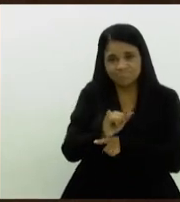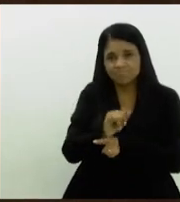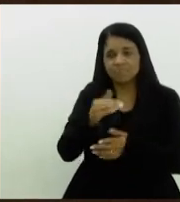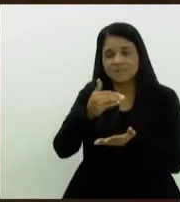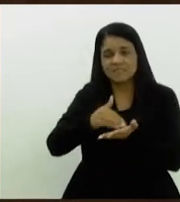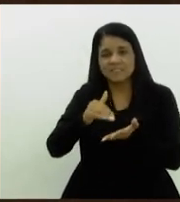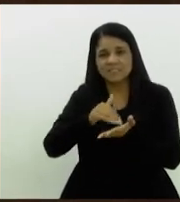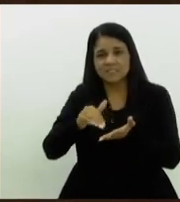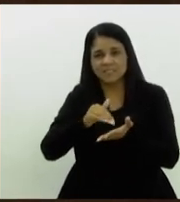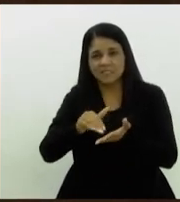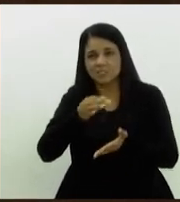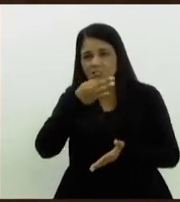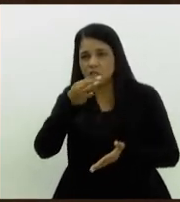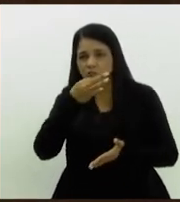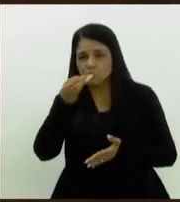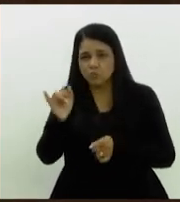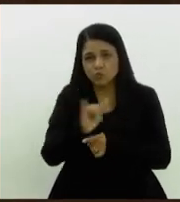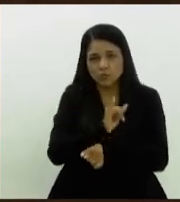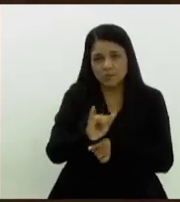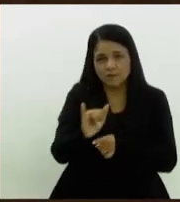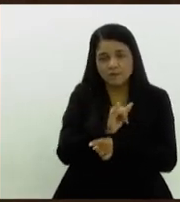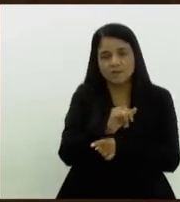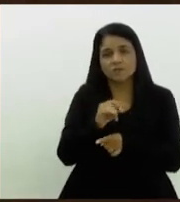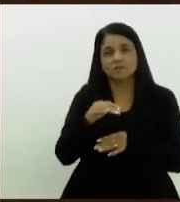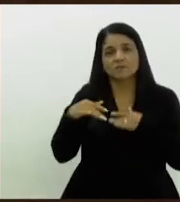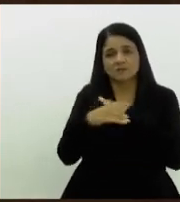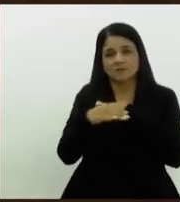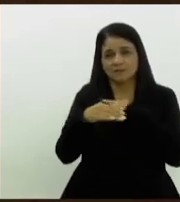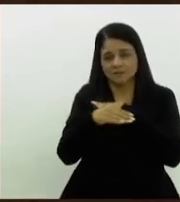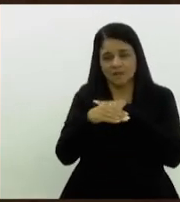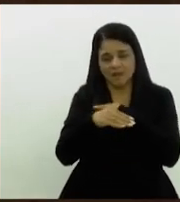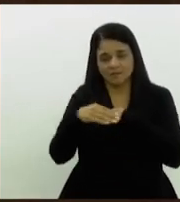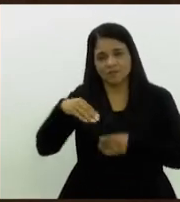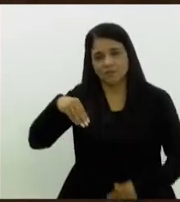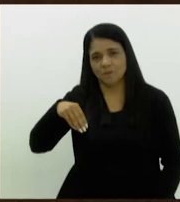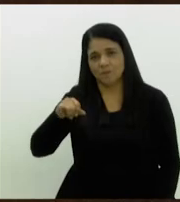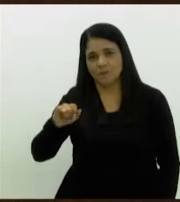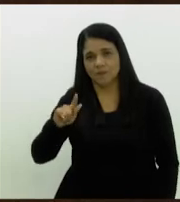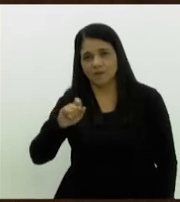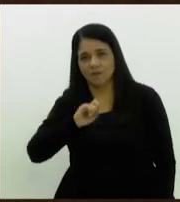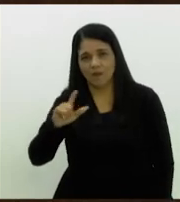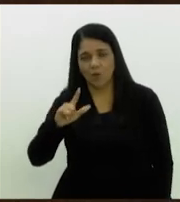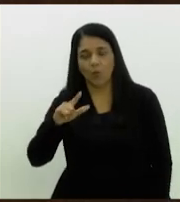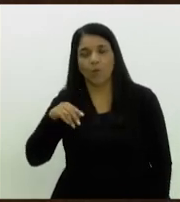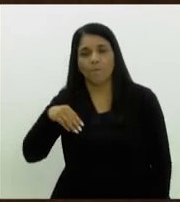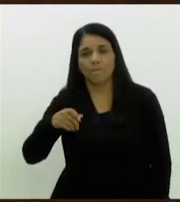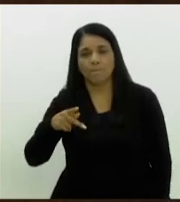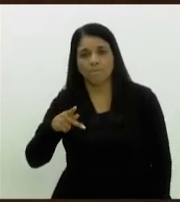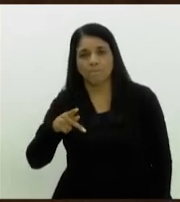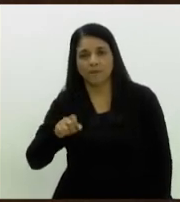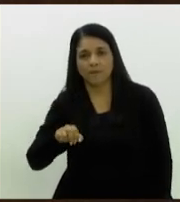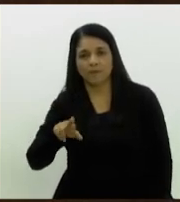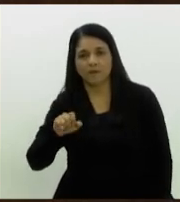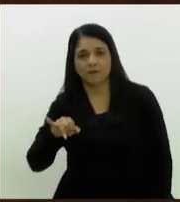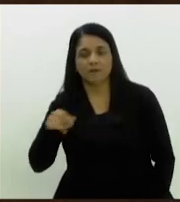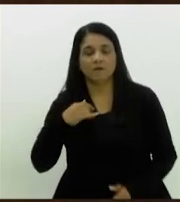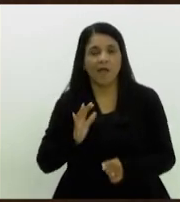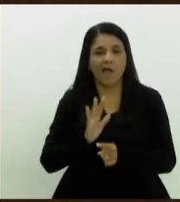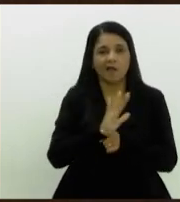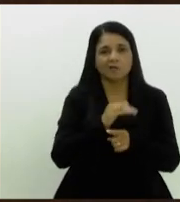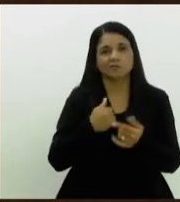Assuntos Estratégicos naquela cidade, ajudando ali o prefeito André